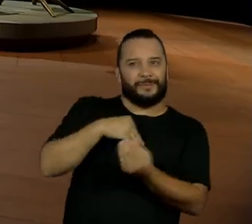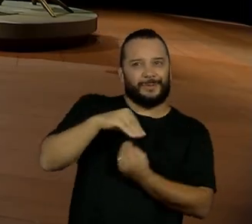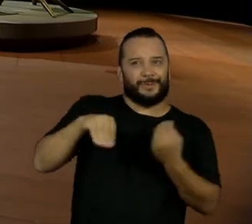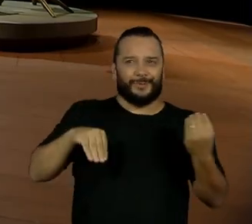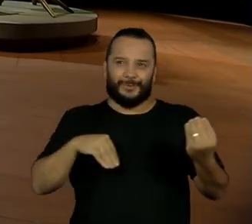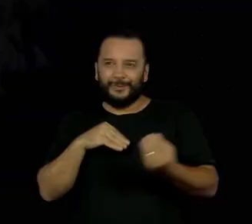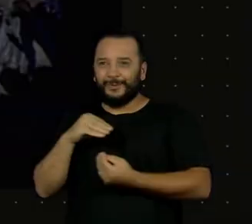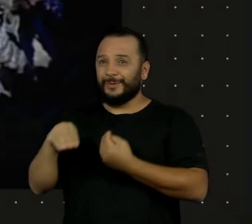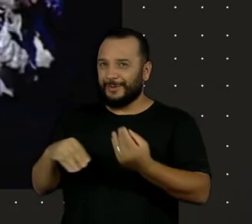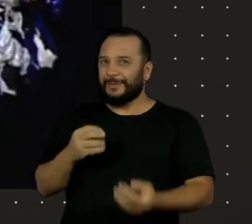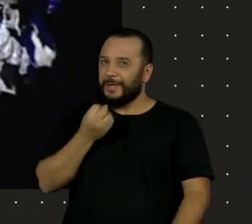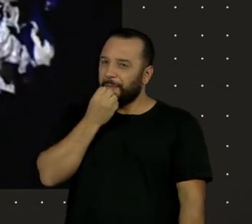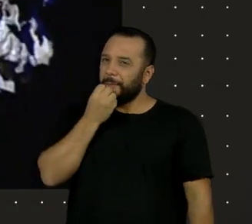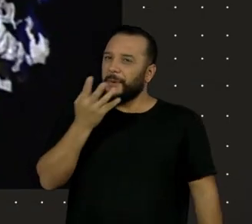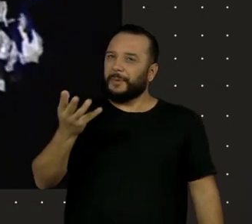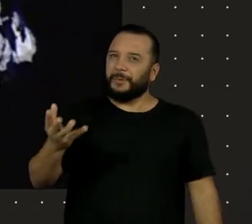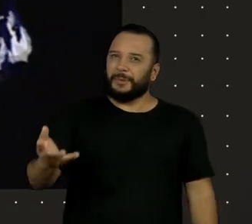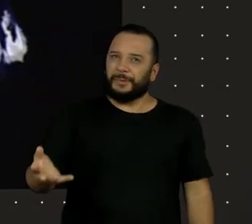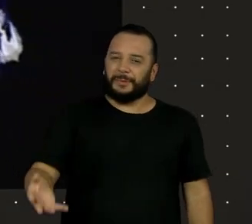que dá bom